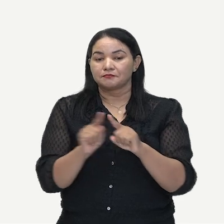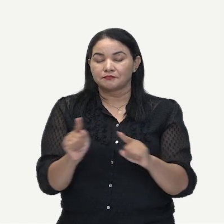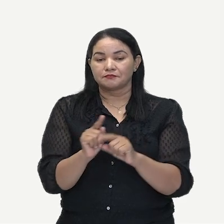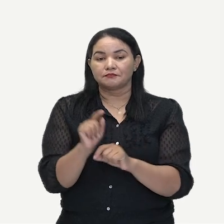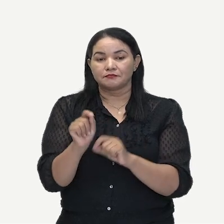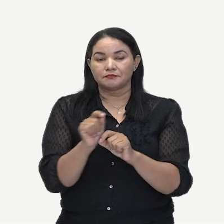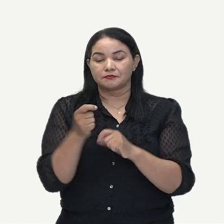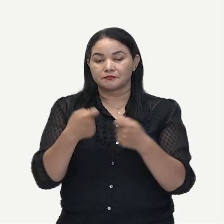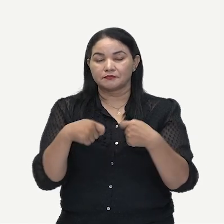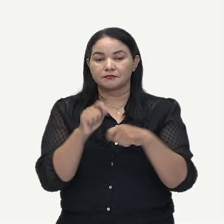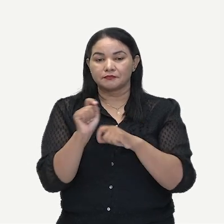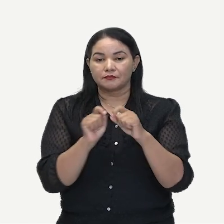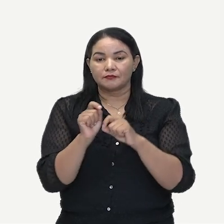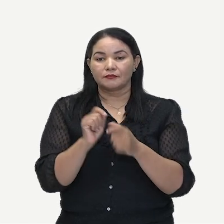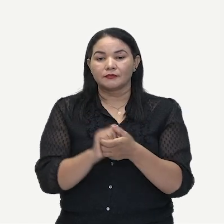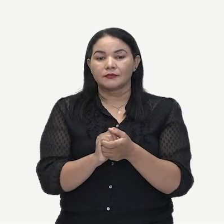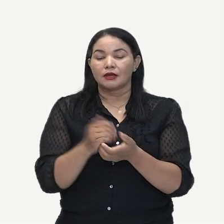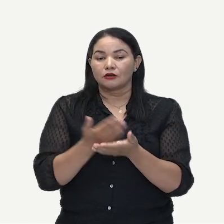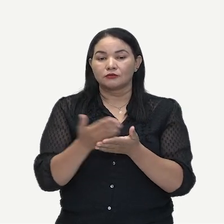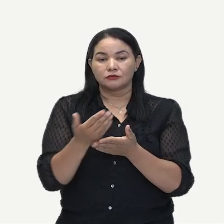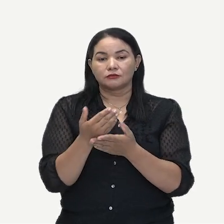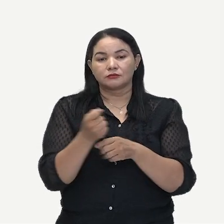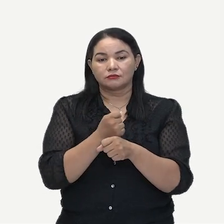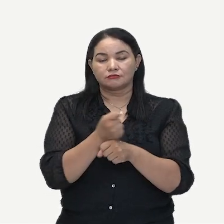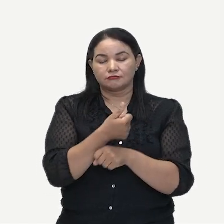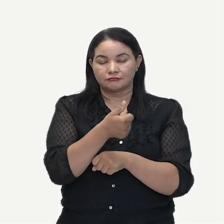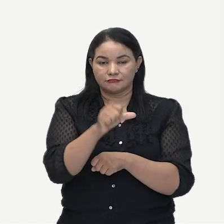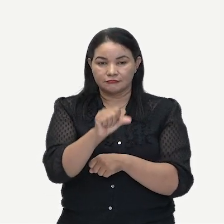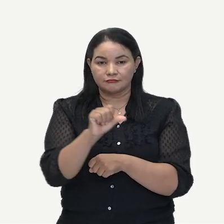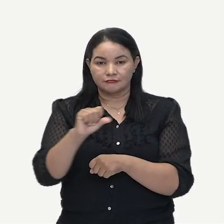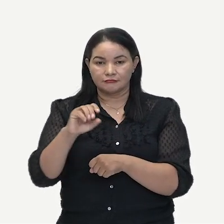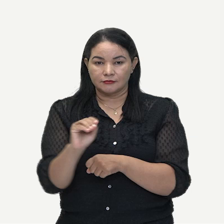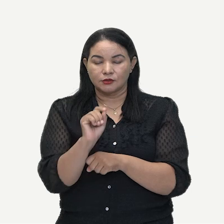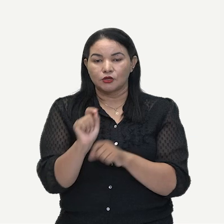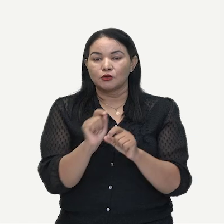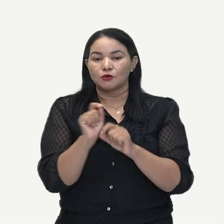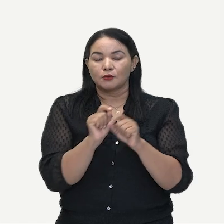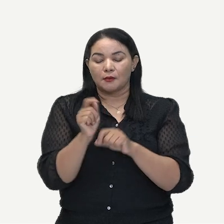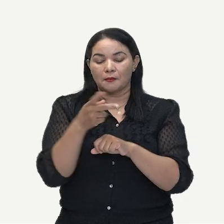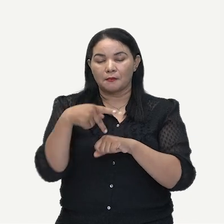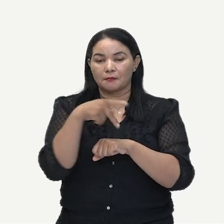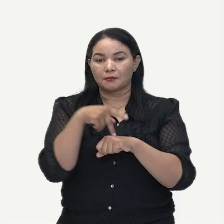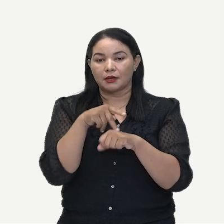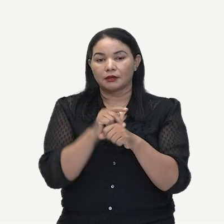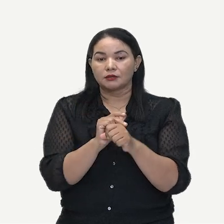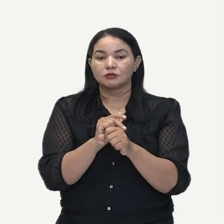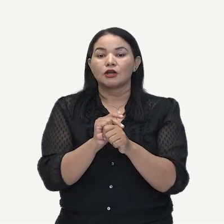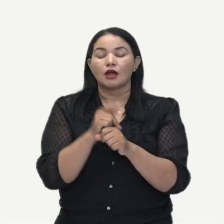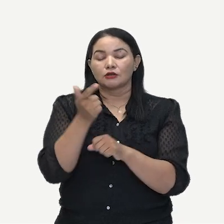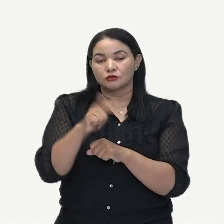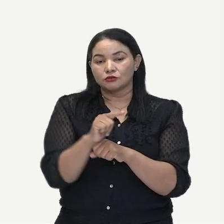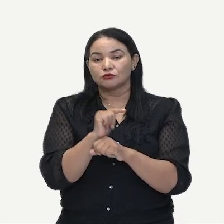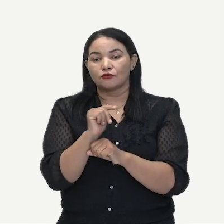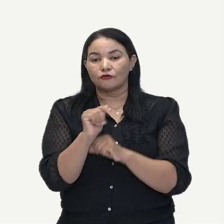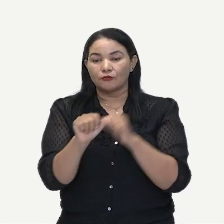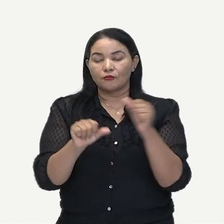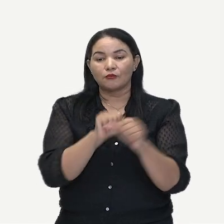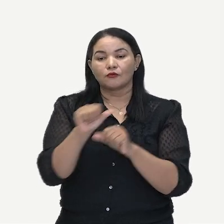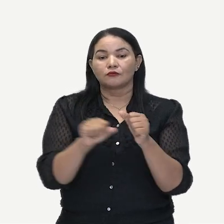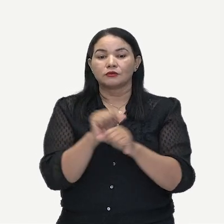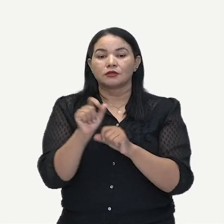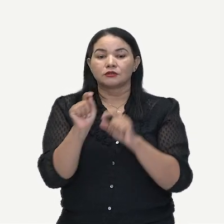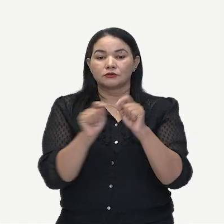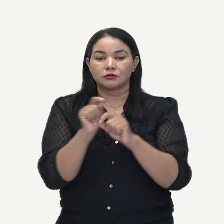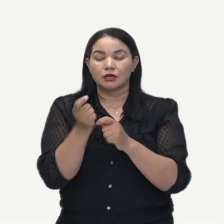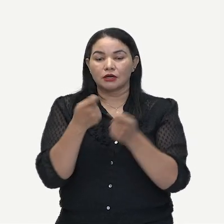Que a partir do início dos anos de 1990, esses países começam a passar para essa transição para a